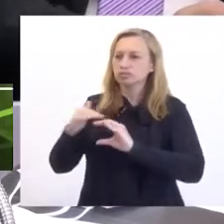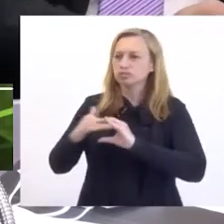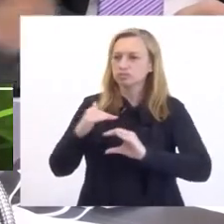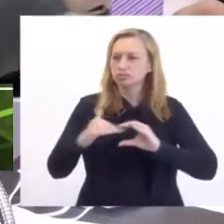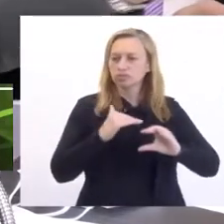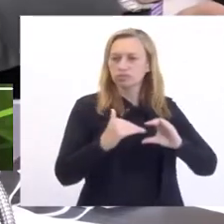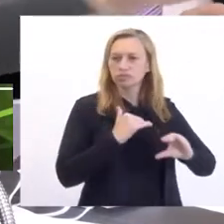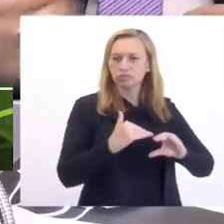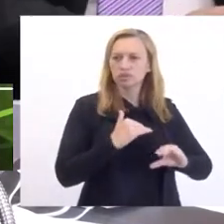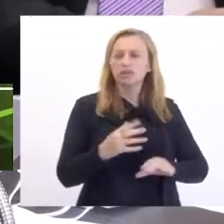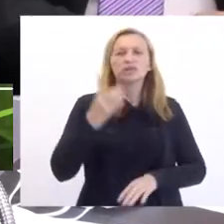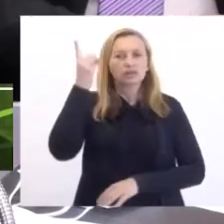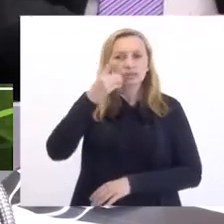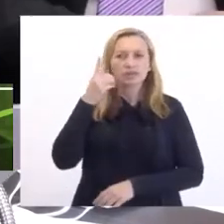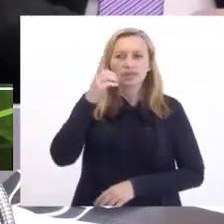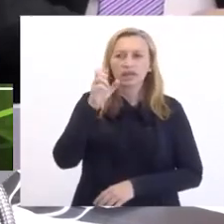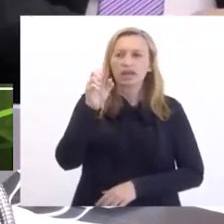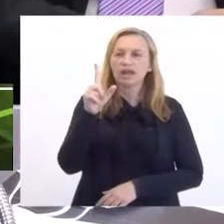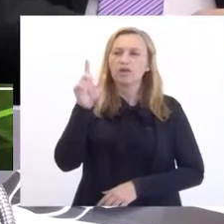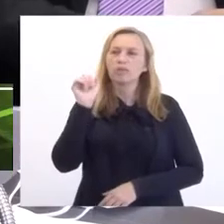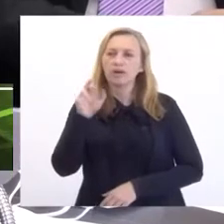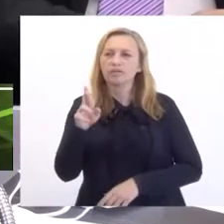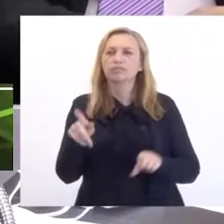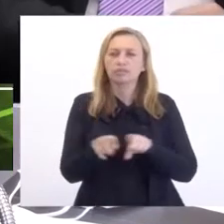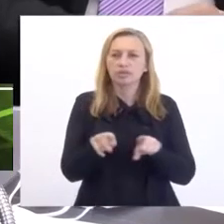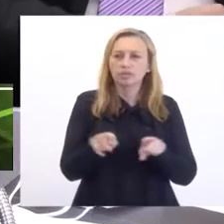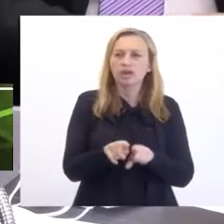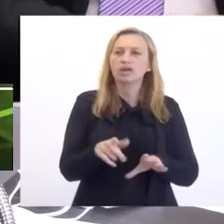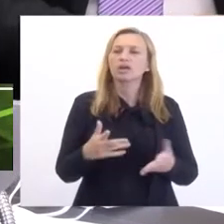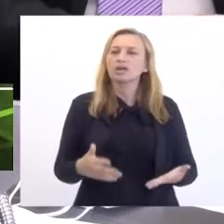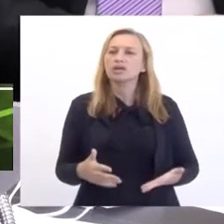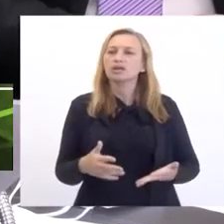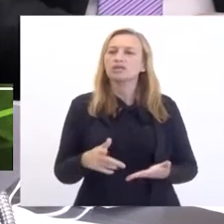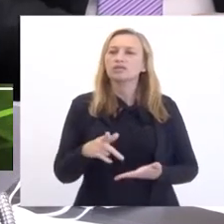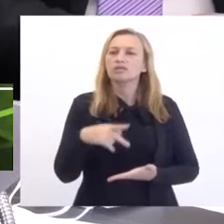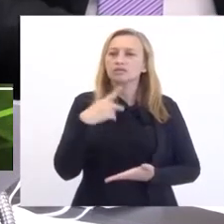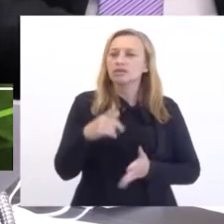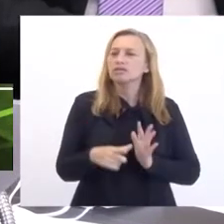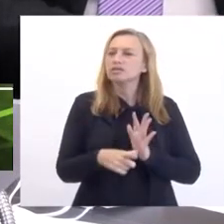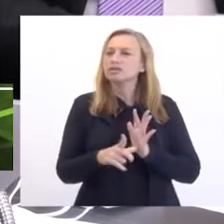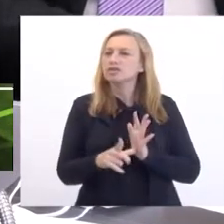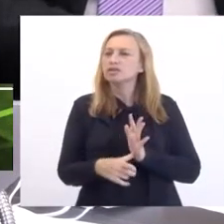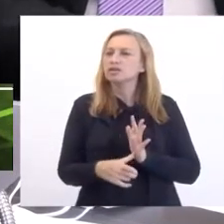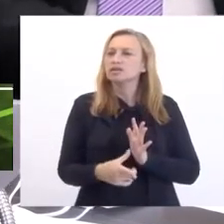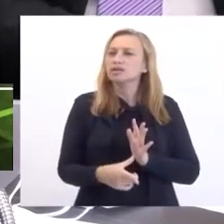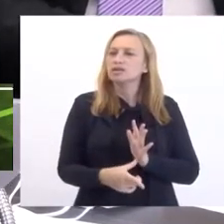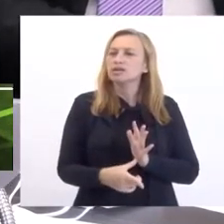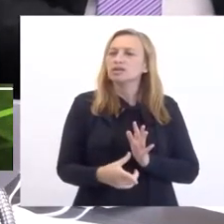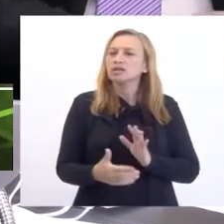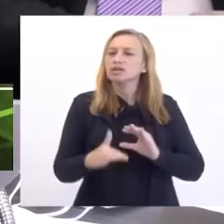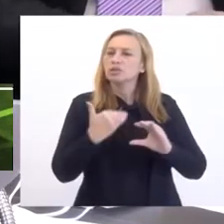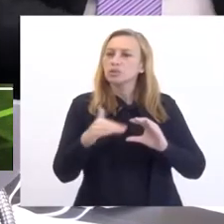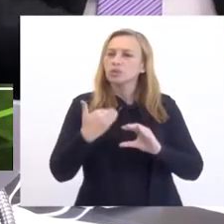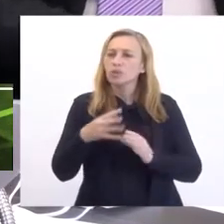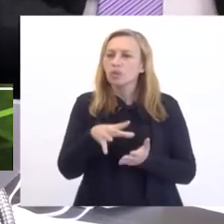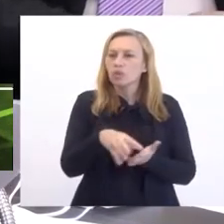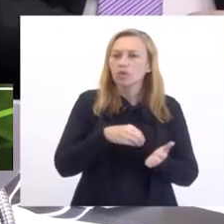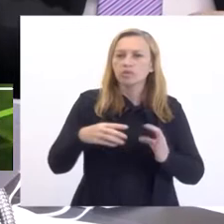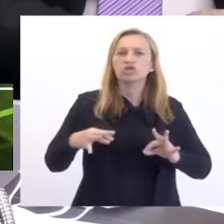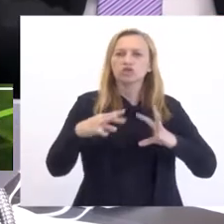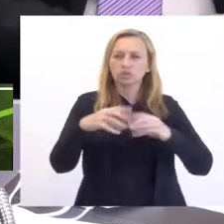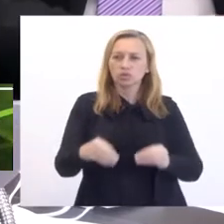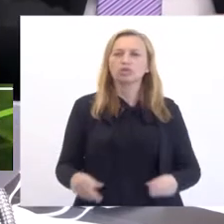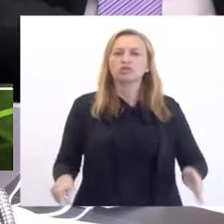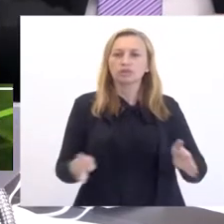antecedência, deputado Guiomar também, quero ressaltar que foram enviadas com antecedência cópias dos pareceres de todos os membros